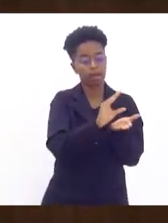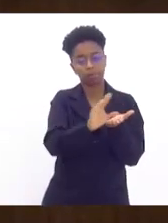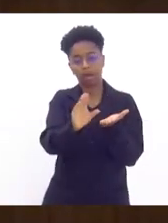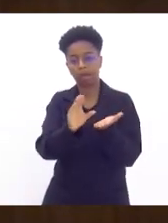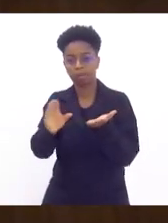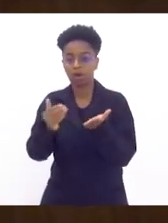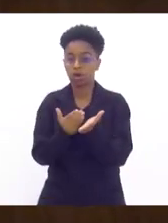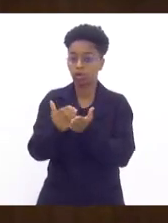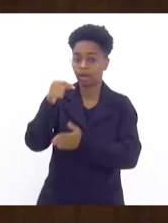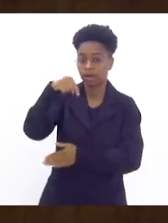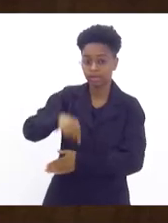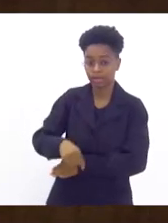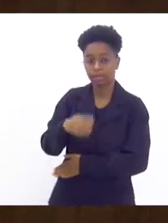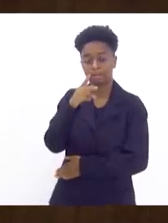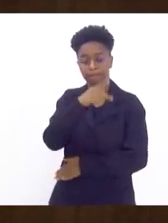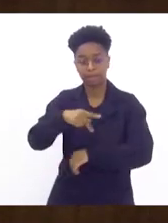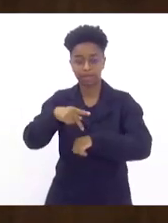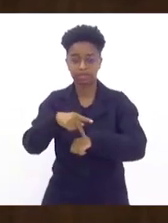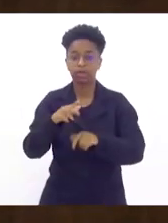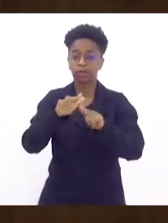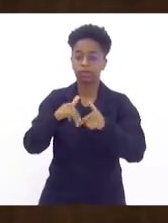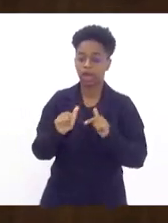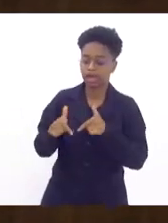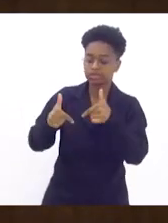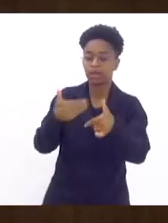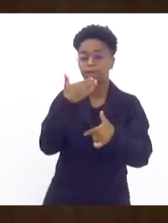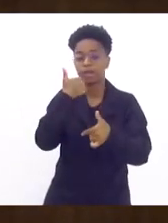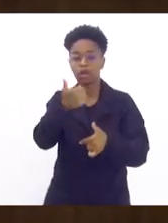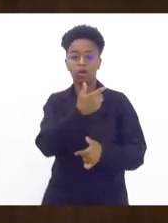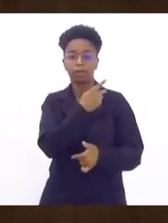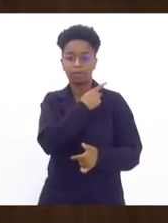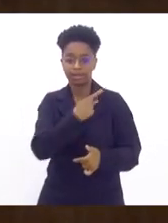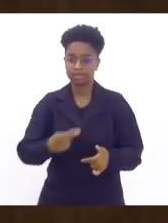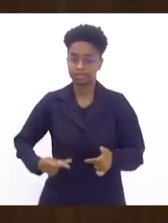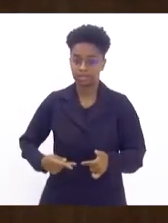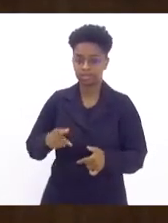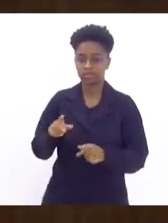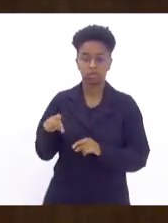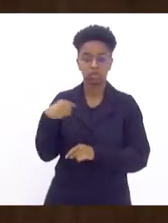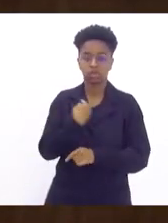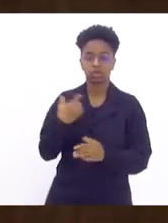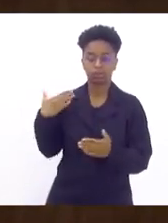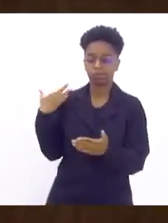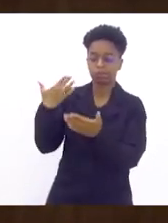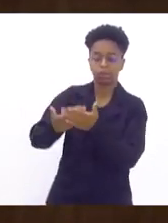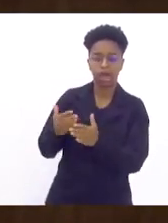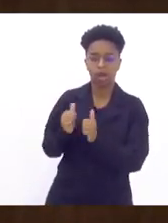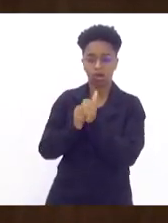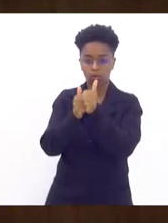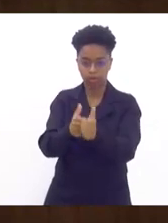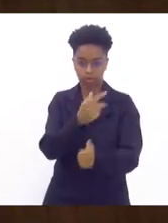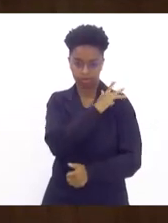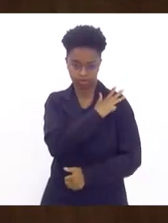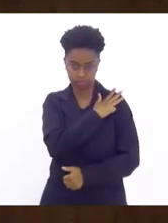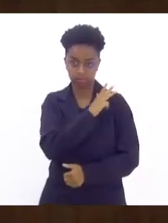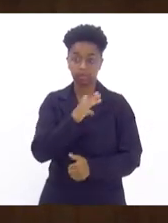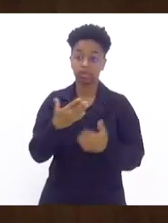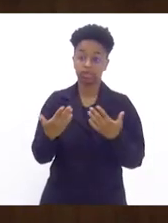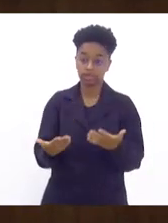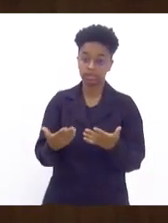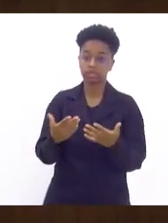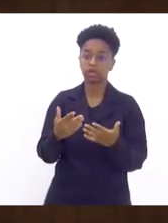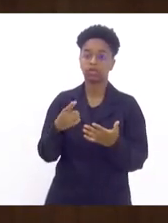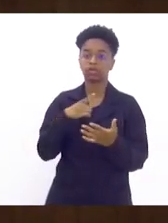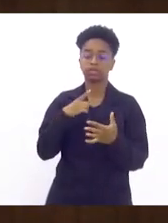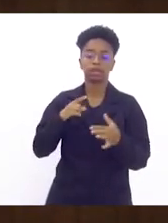por iniciativa do melhor presidente que a história assistiu o presidente Luiz Inácio Lula da Silva assim sendo com o fim de